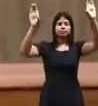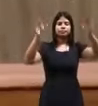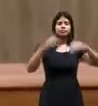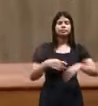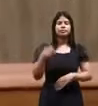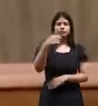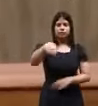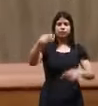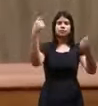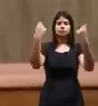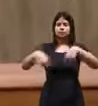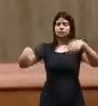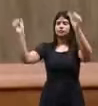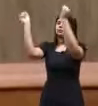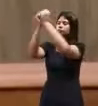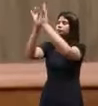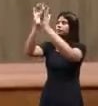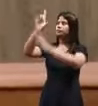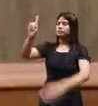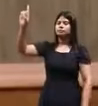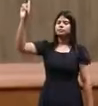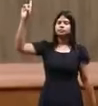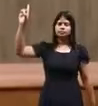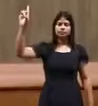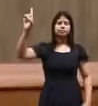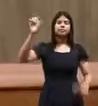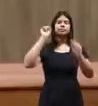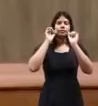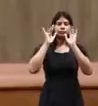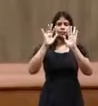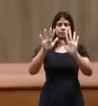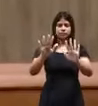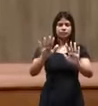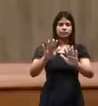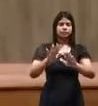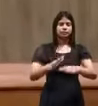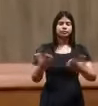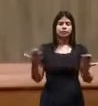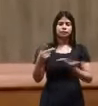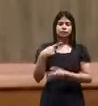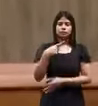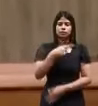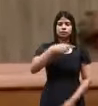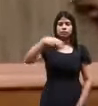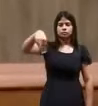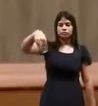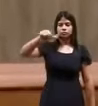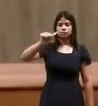glorifica? Deus. Deus abençoe. Pastor Martins.